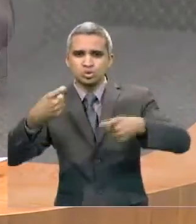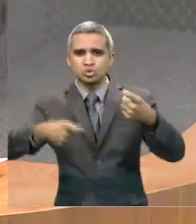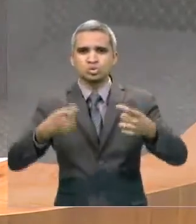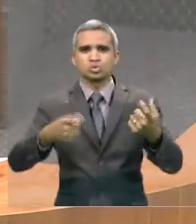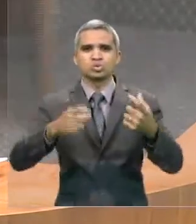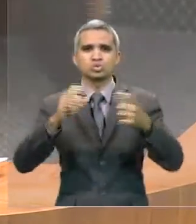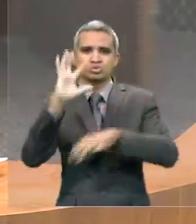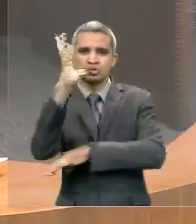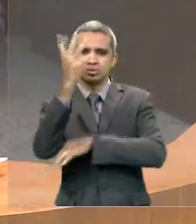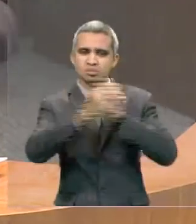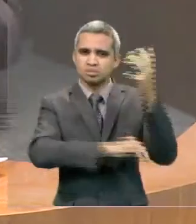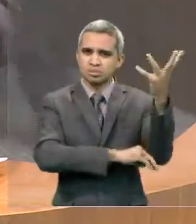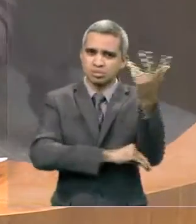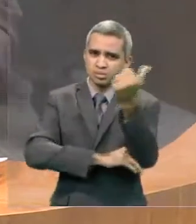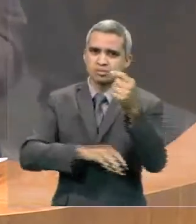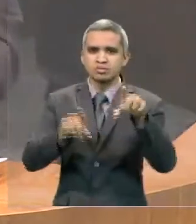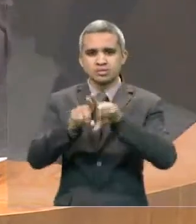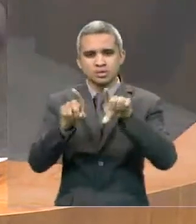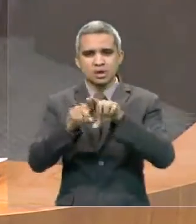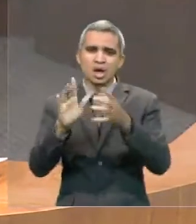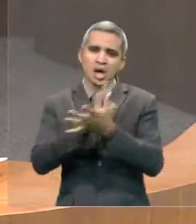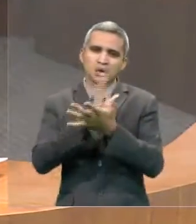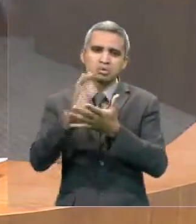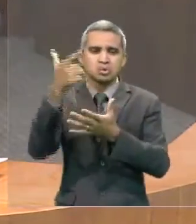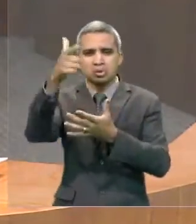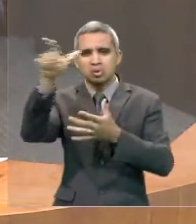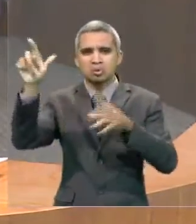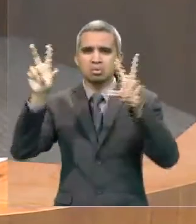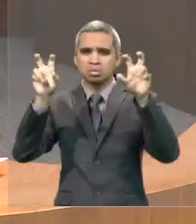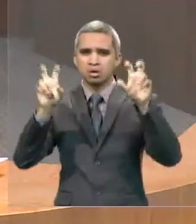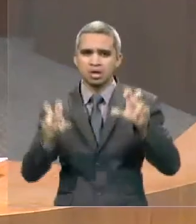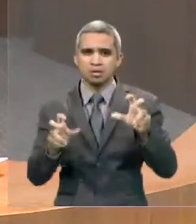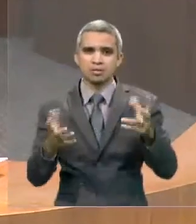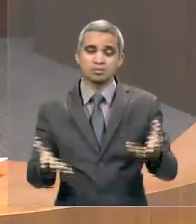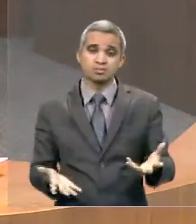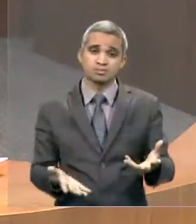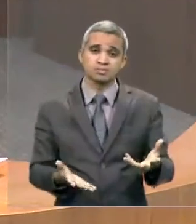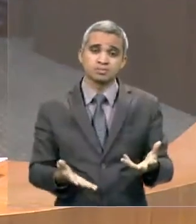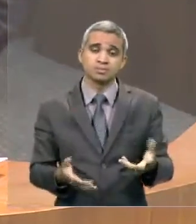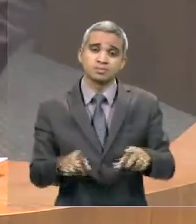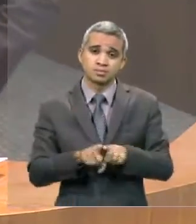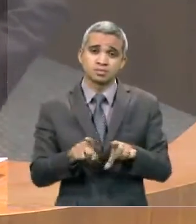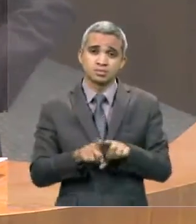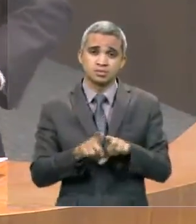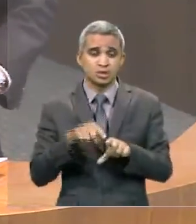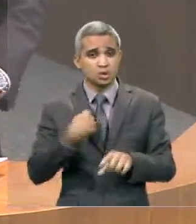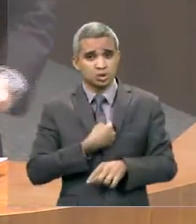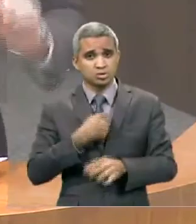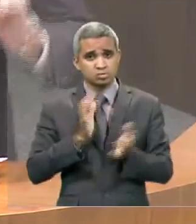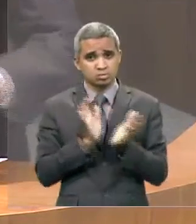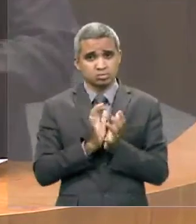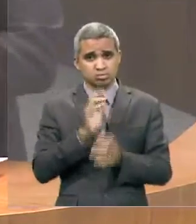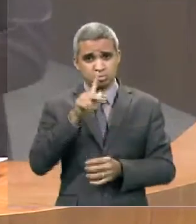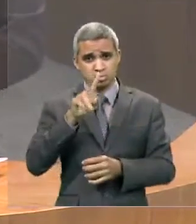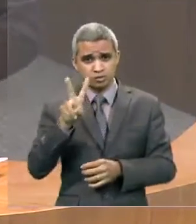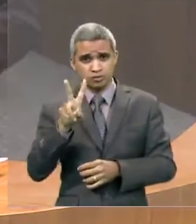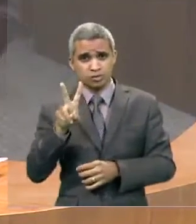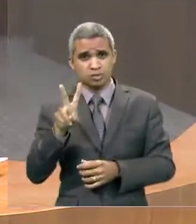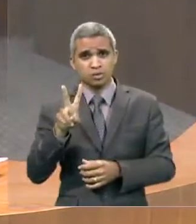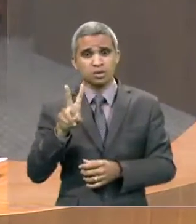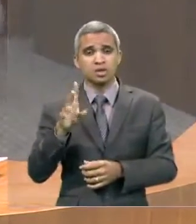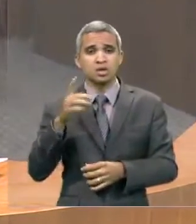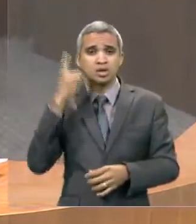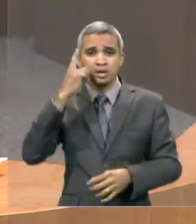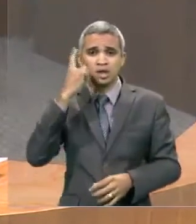que o Partido Verde ouça os candidatos, mas, ao mesmo tempo, nós vamos também fazer, deputado Edilásio Júnior, que é do